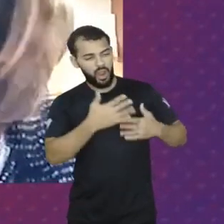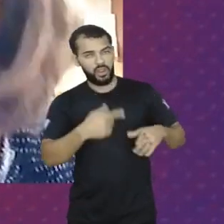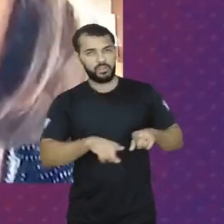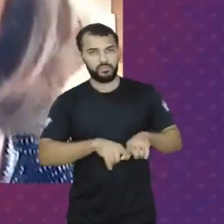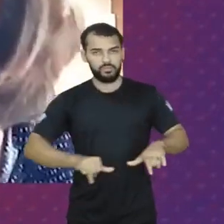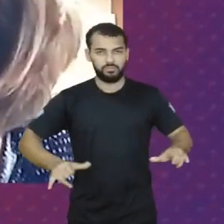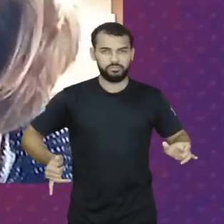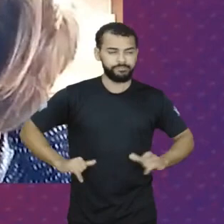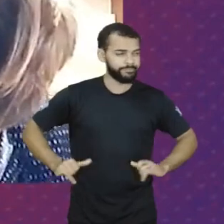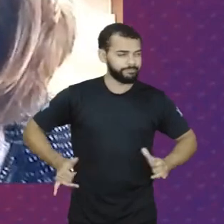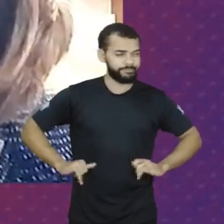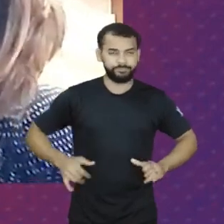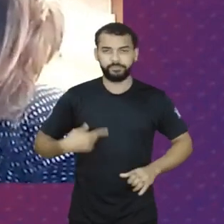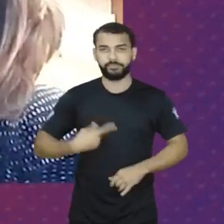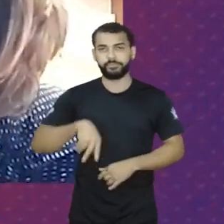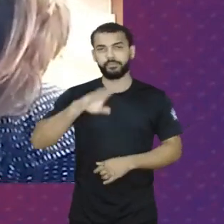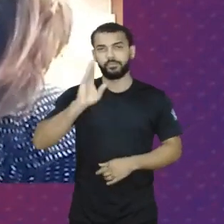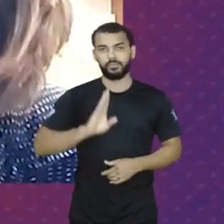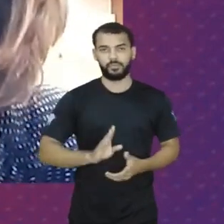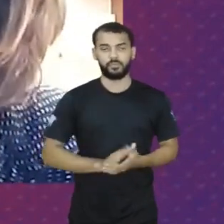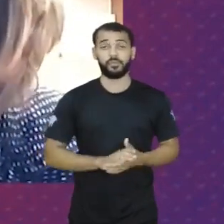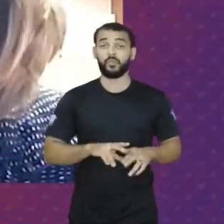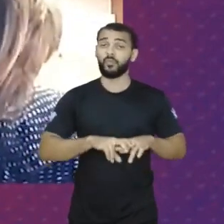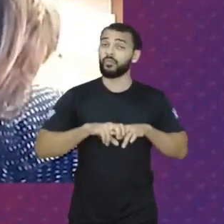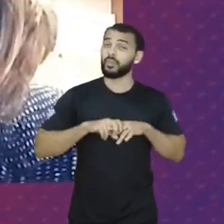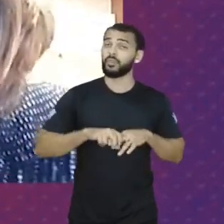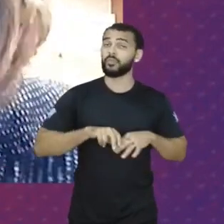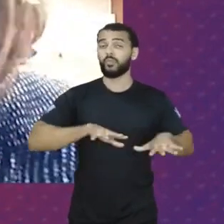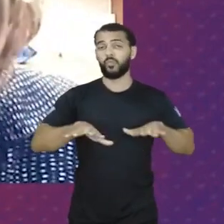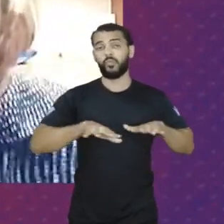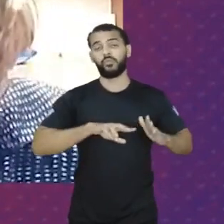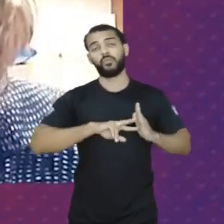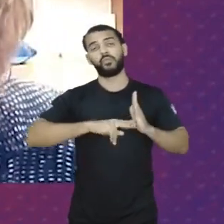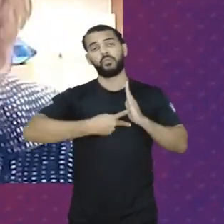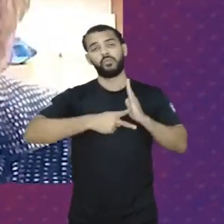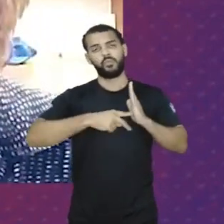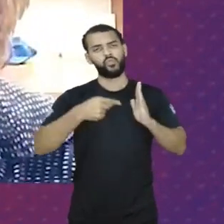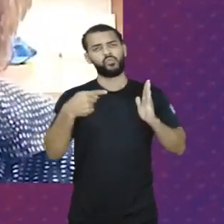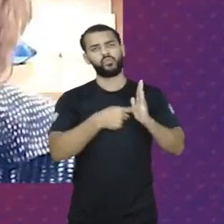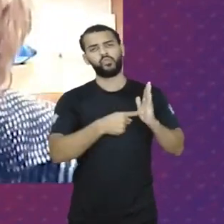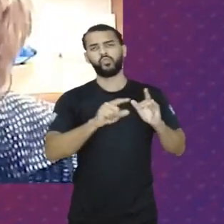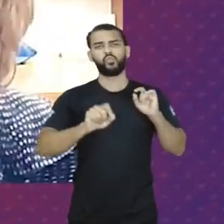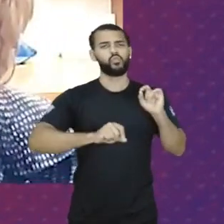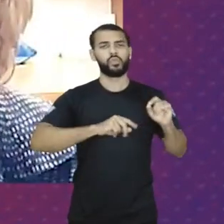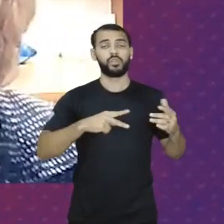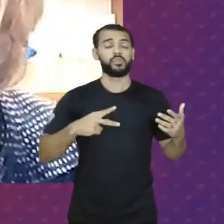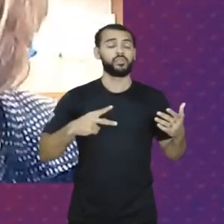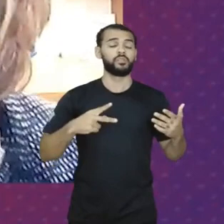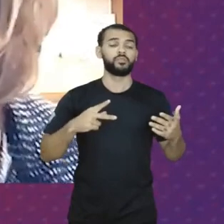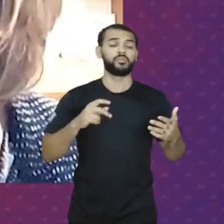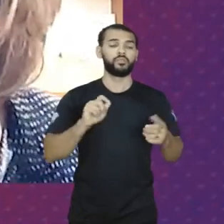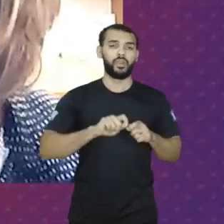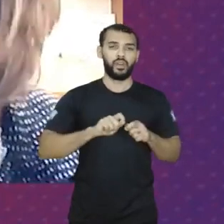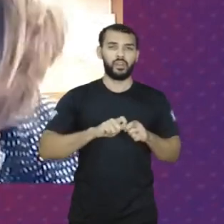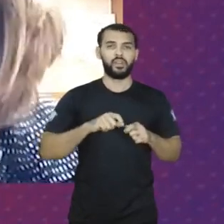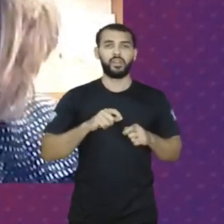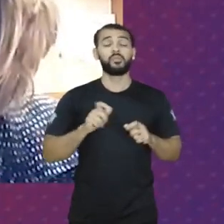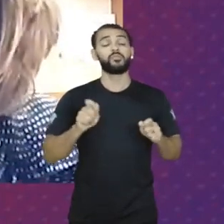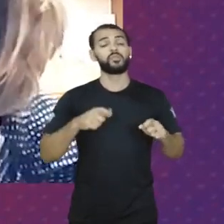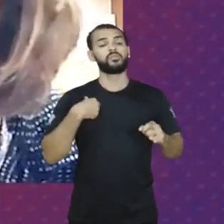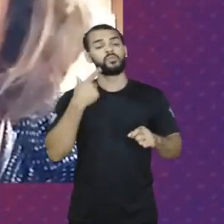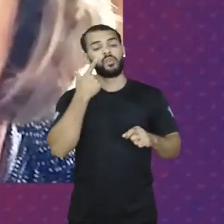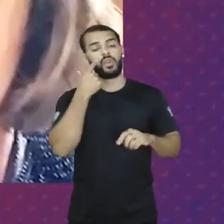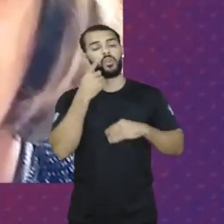alma deste Brasil. Então, portanto, o movimento sindical, ele vai construindo a luta da classe